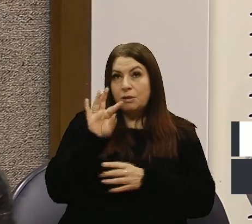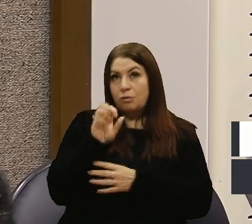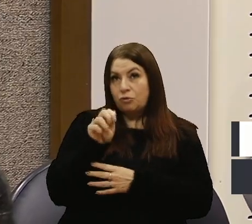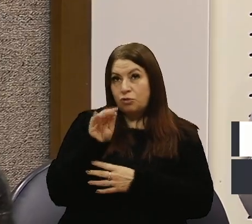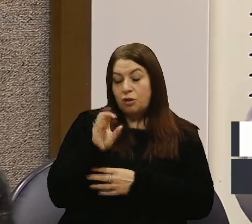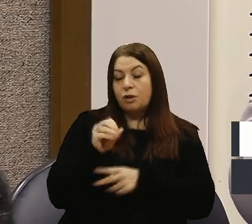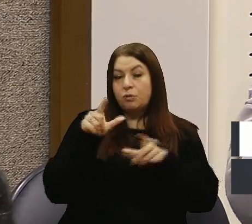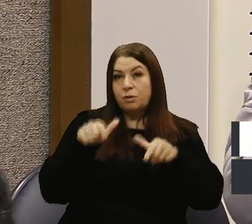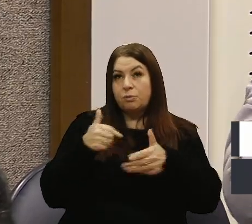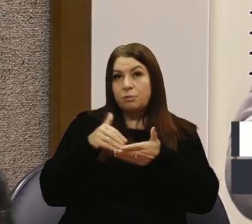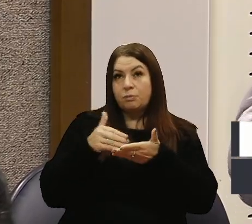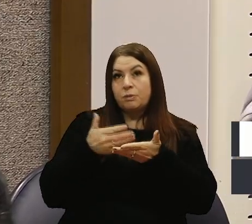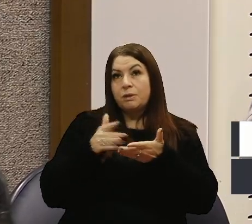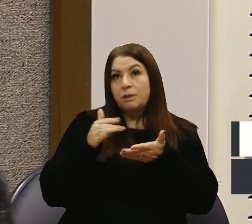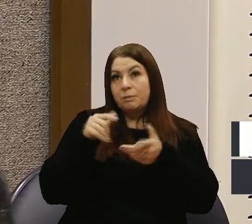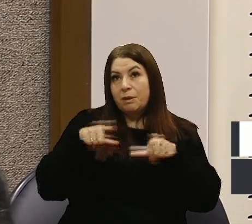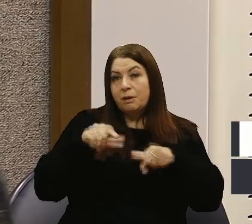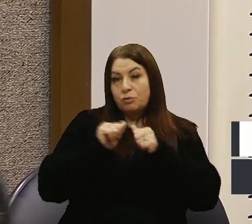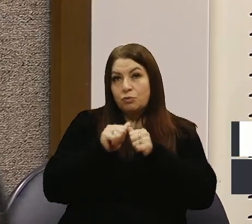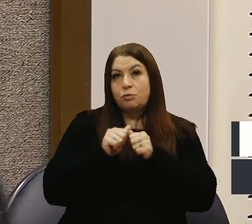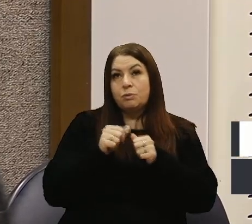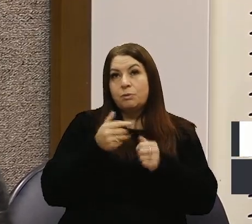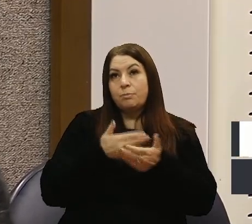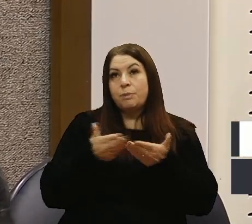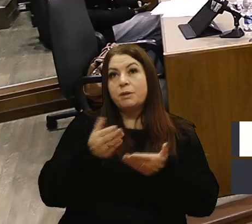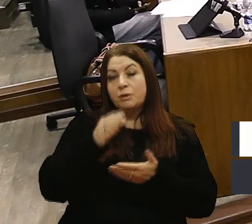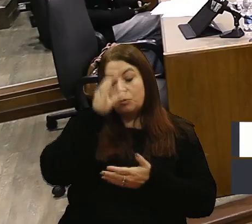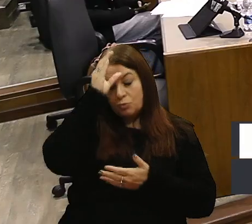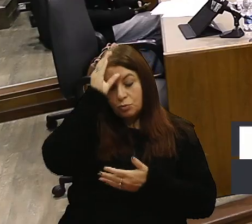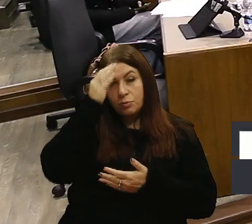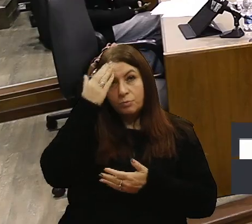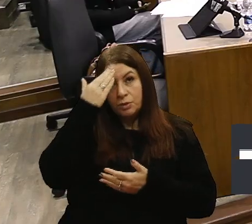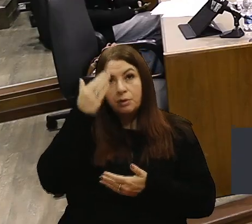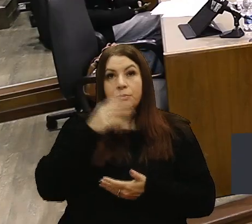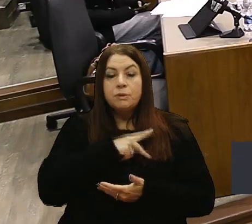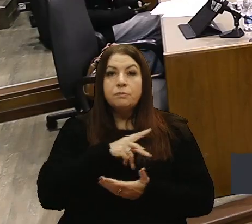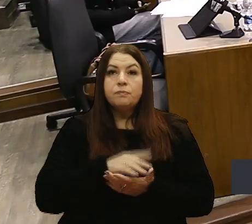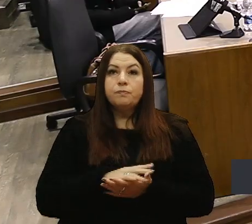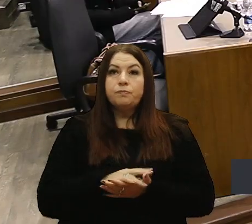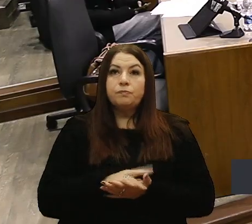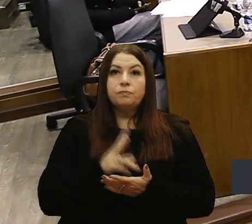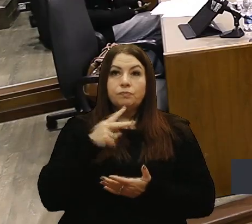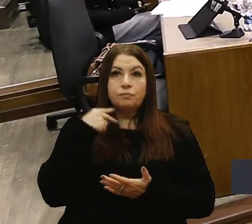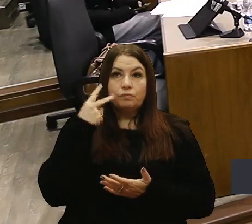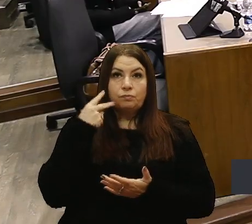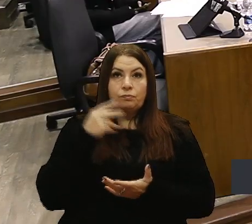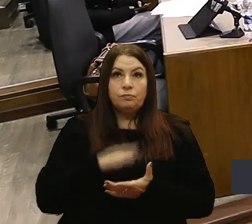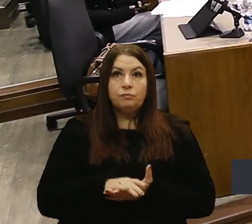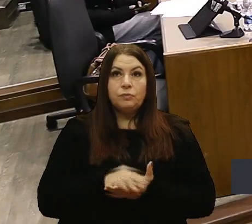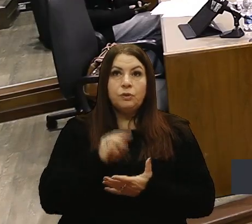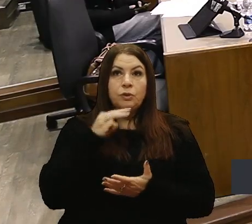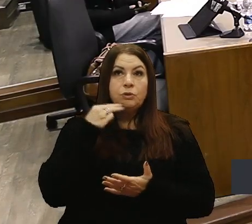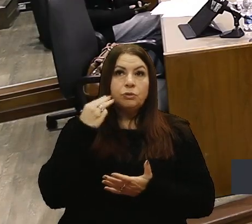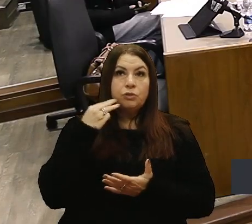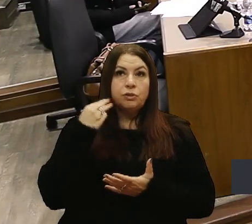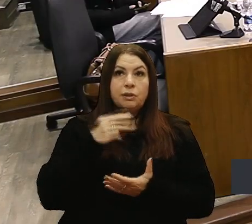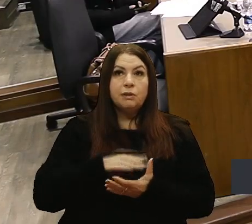meu gabinete e acabou perdendo seu tio. Seria isso, presidente. Muito obrigado. Próxima vereadora inscrita, Marisol